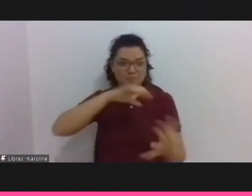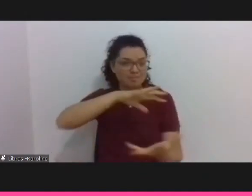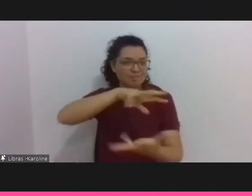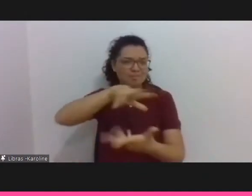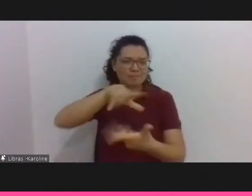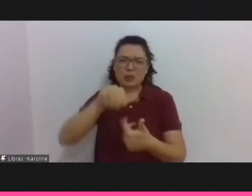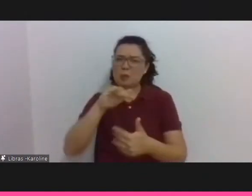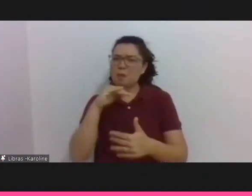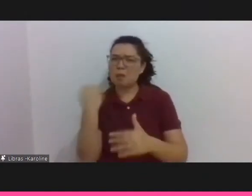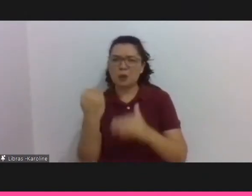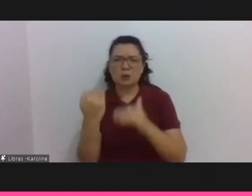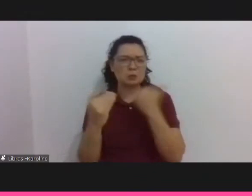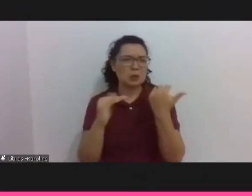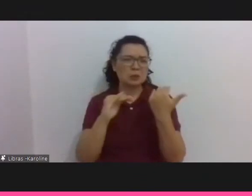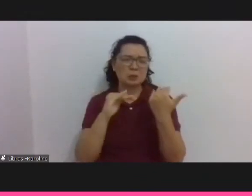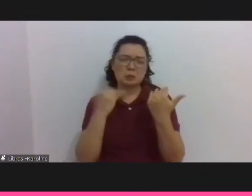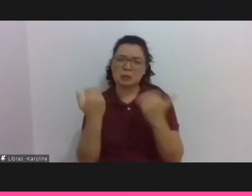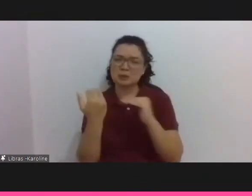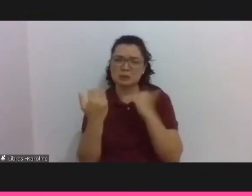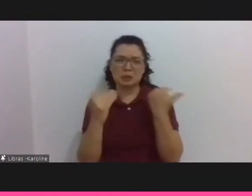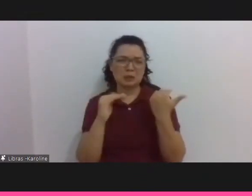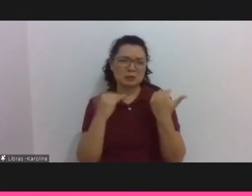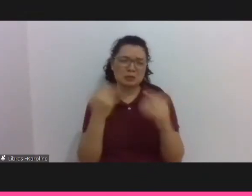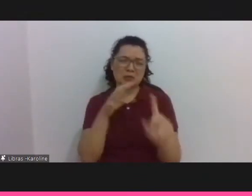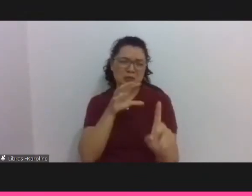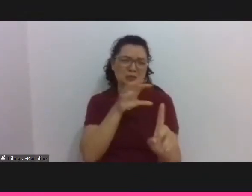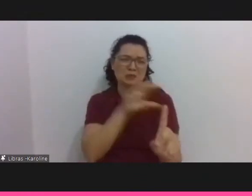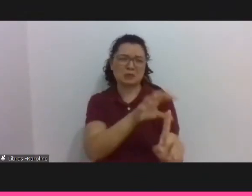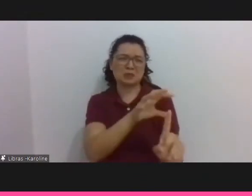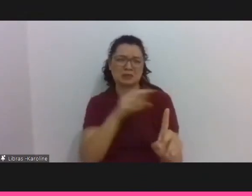transformou nossas vidas, que alterou nossos sonhos.